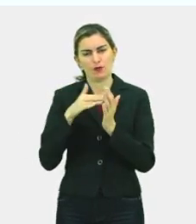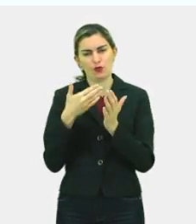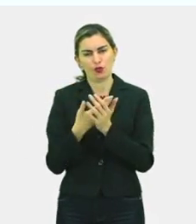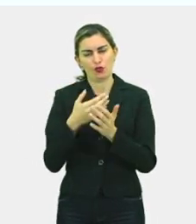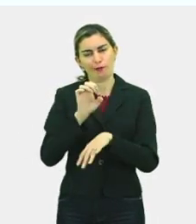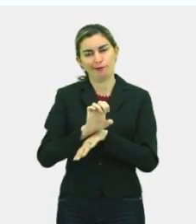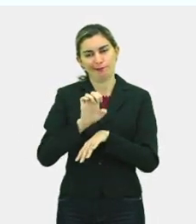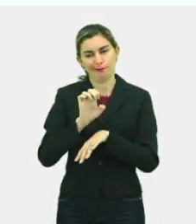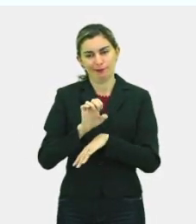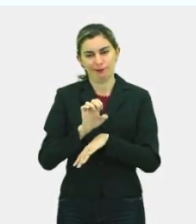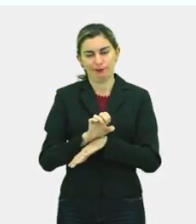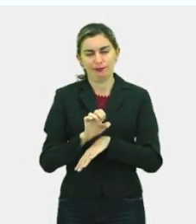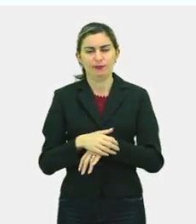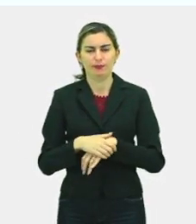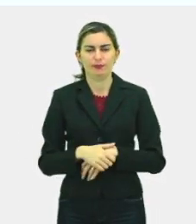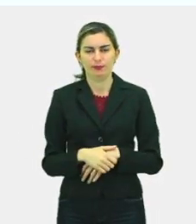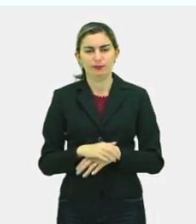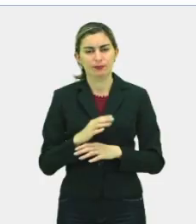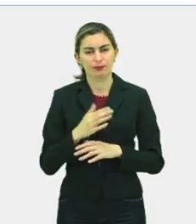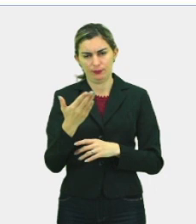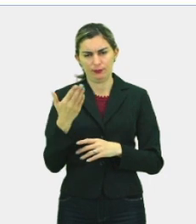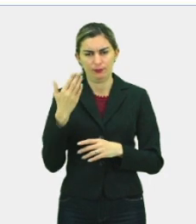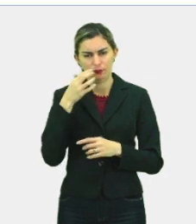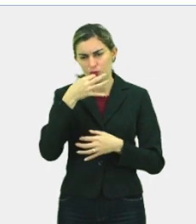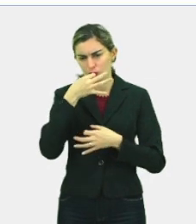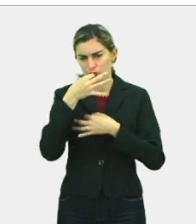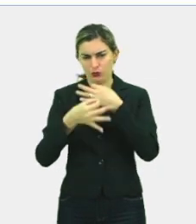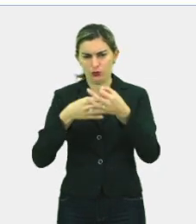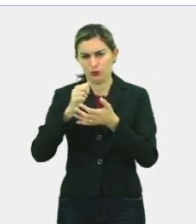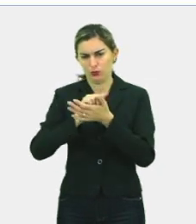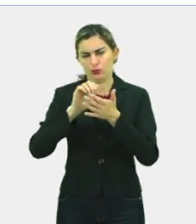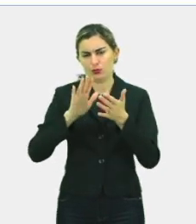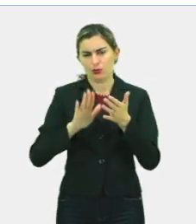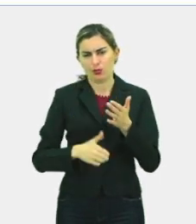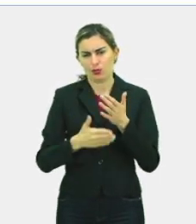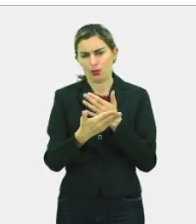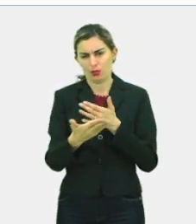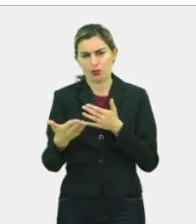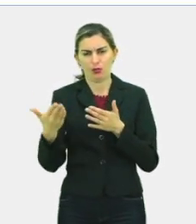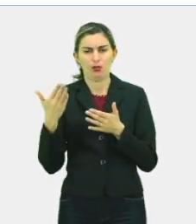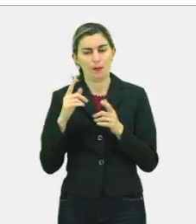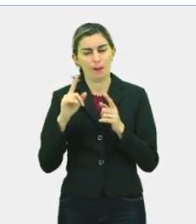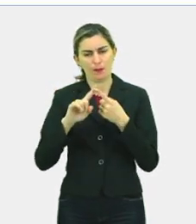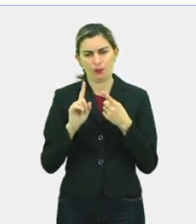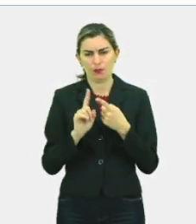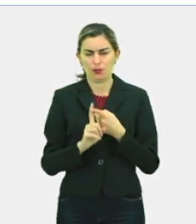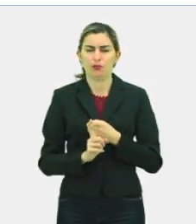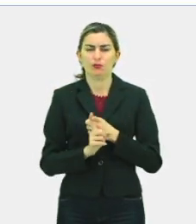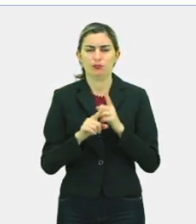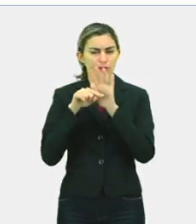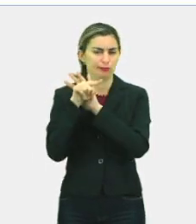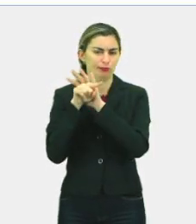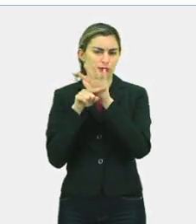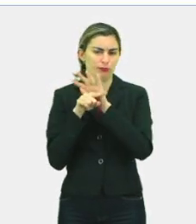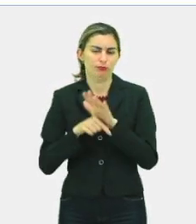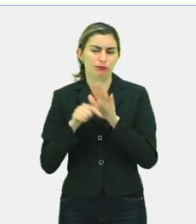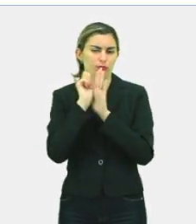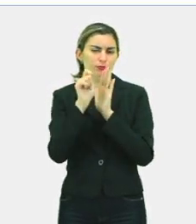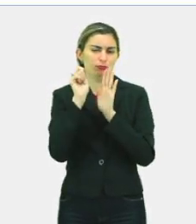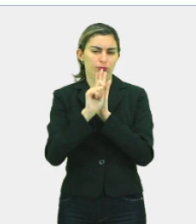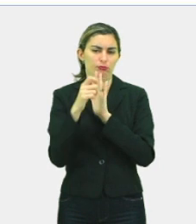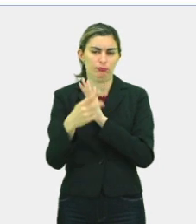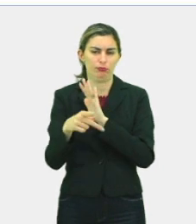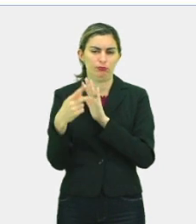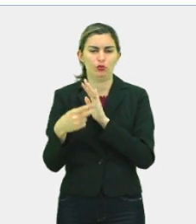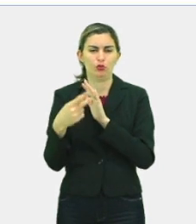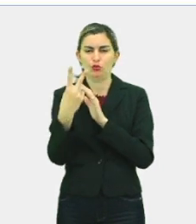Uma escola estadual. Então, nossa sugestão de atividade é a seguinte. Primeiro, pesquise e